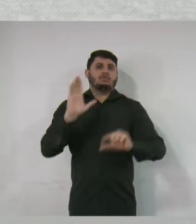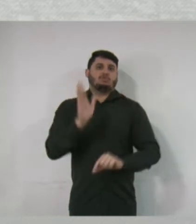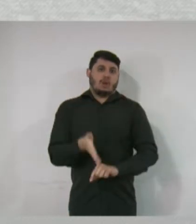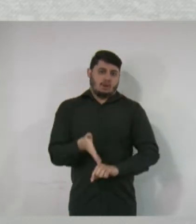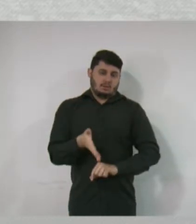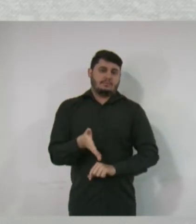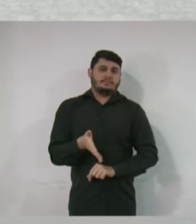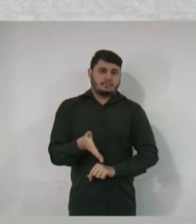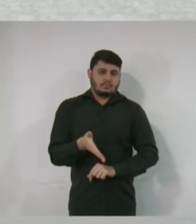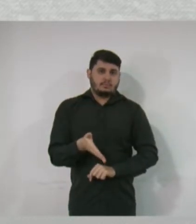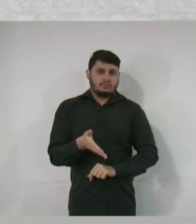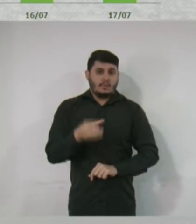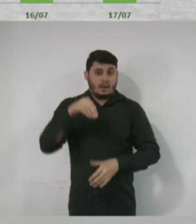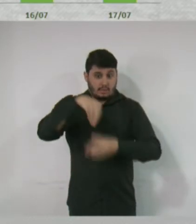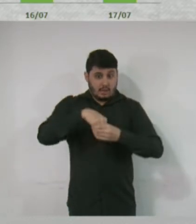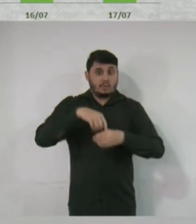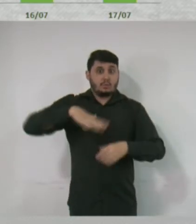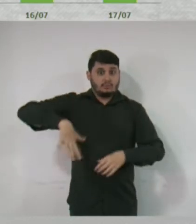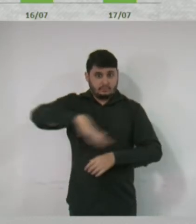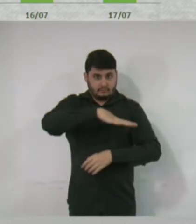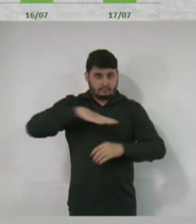que a gente tem na nossa rede.